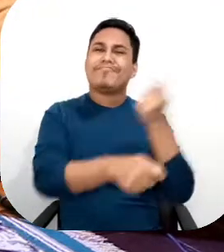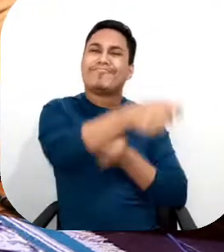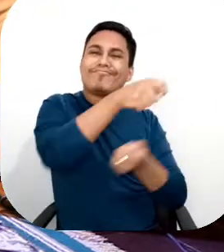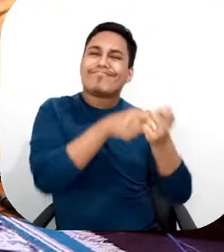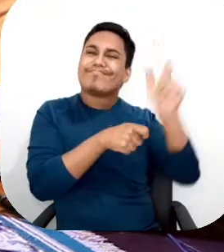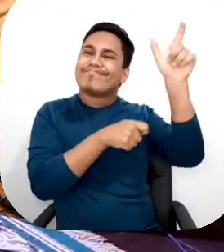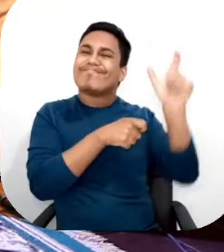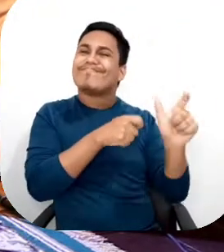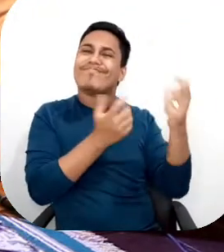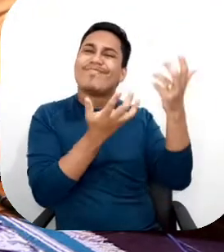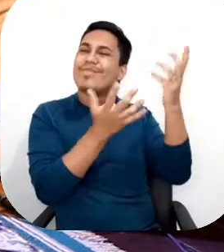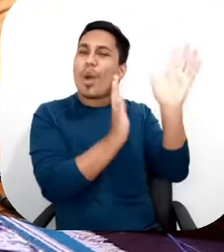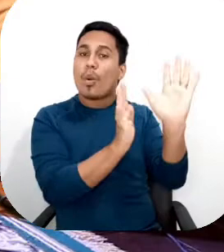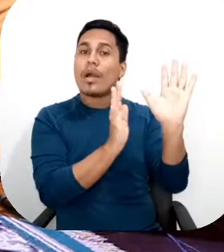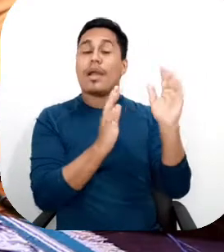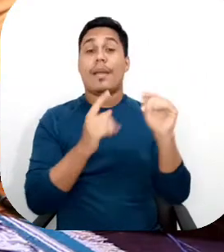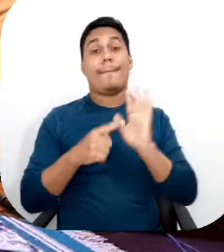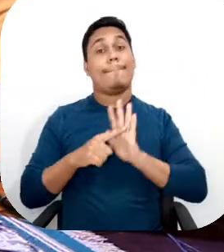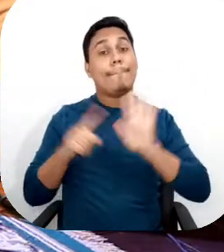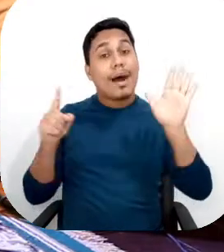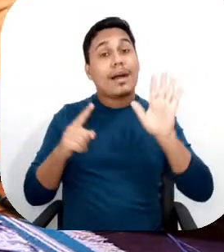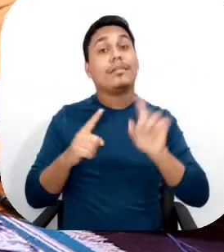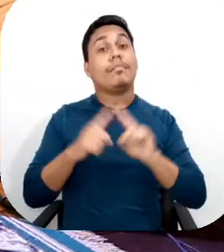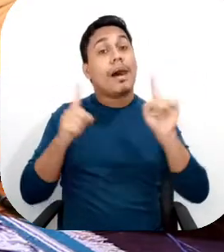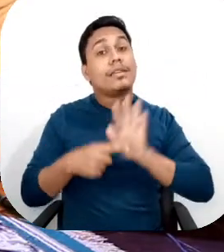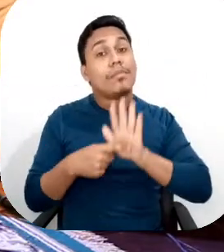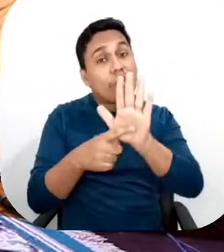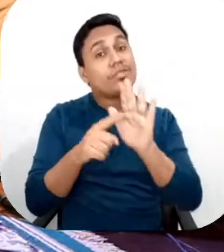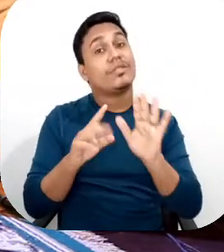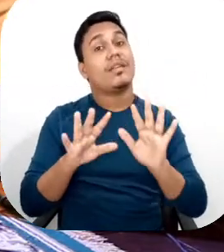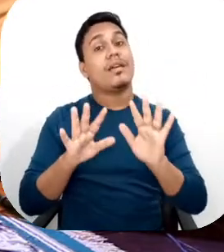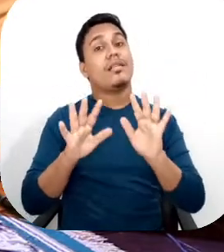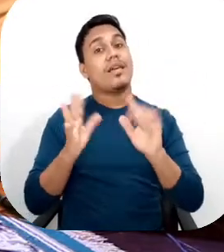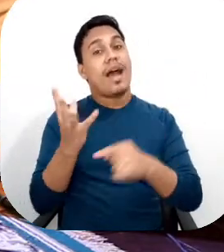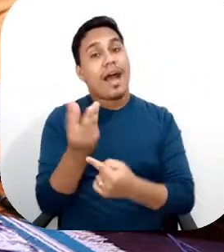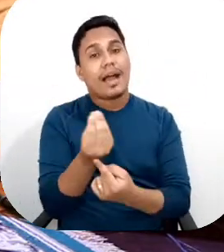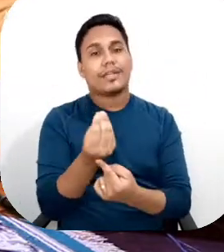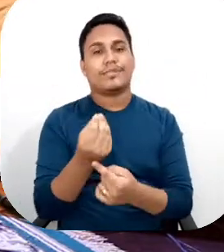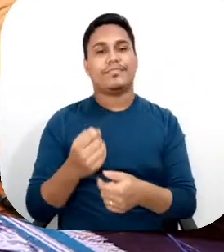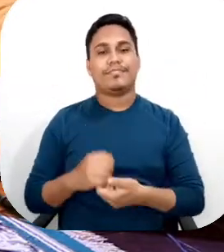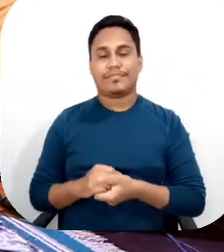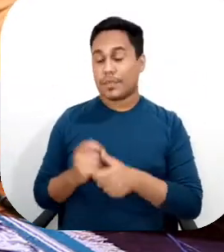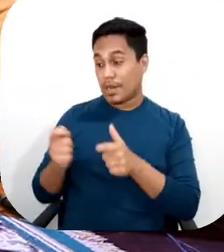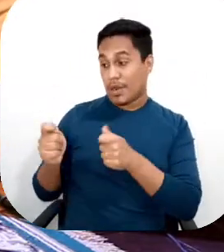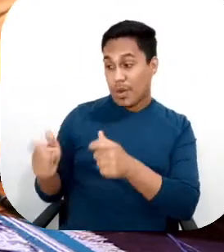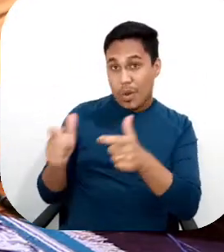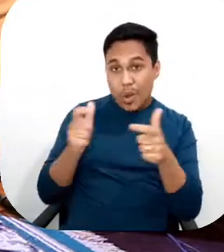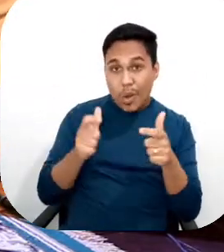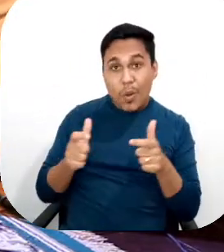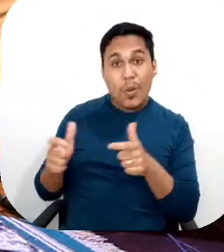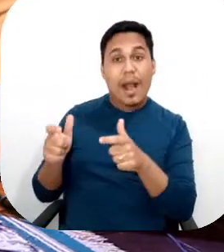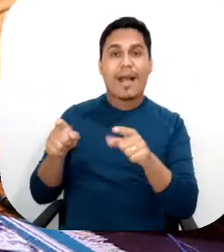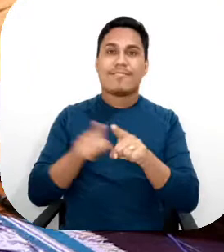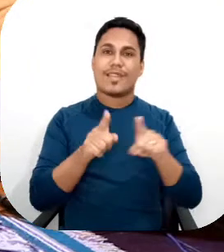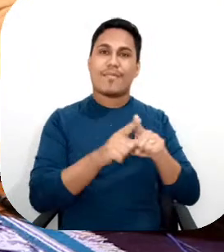quem a gente não quer, mas sim mostrando a nossa arte e continuando registrando essa arte. Assim. Tanto os espaços como as próprias produções, né? Por exemplo, o